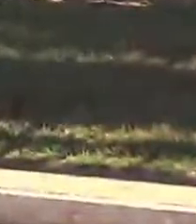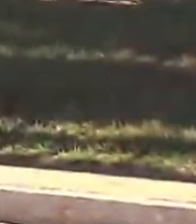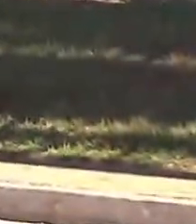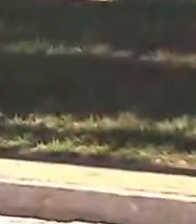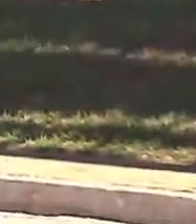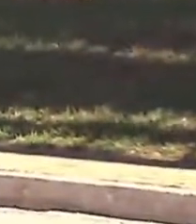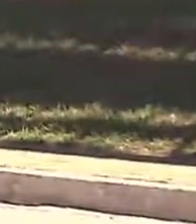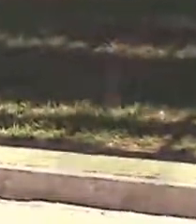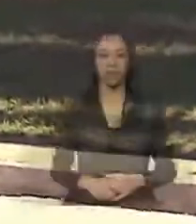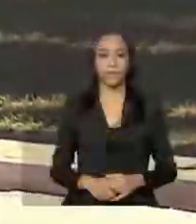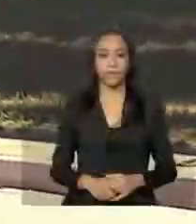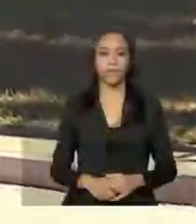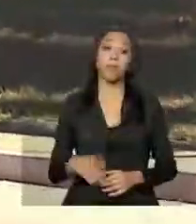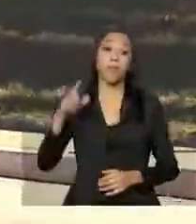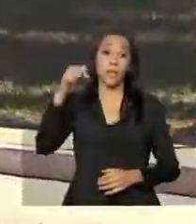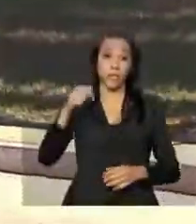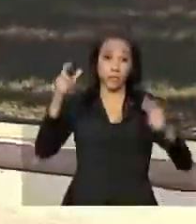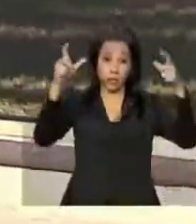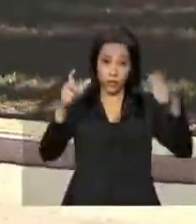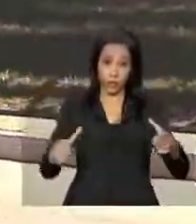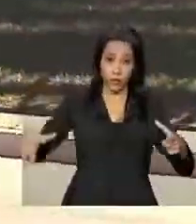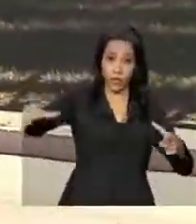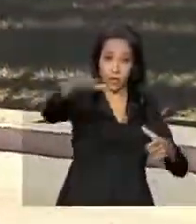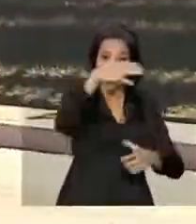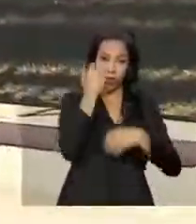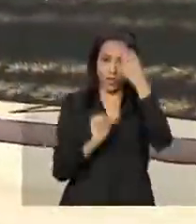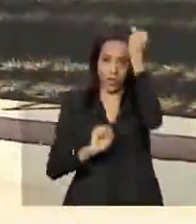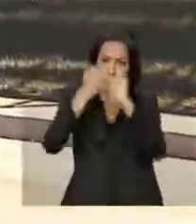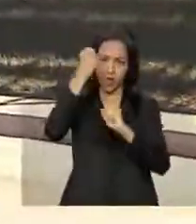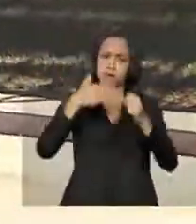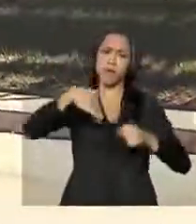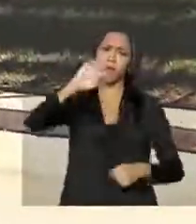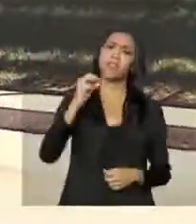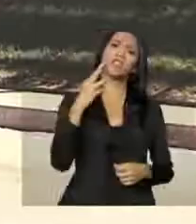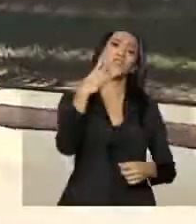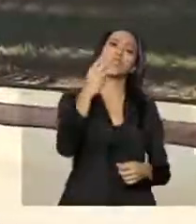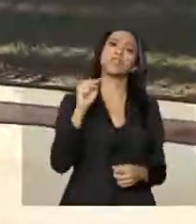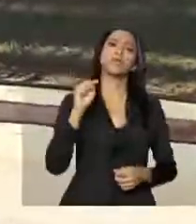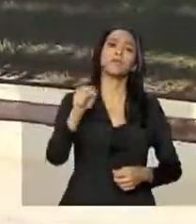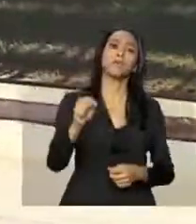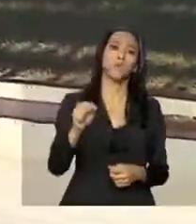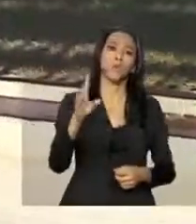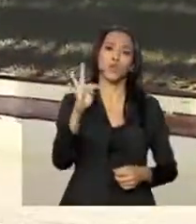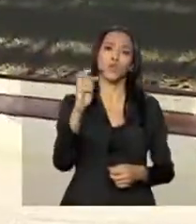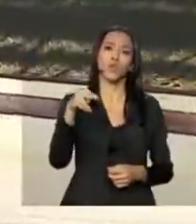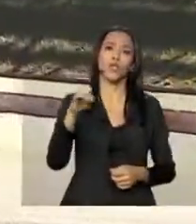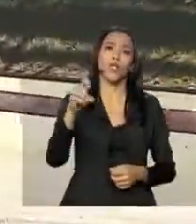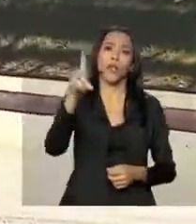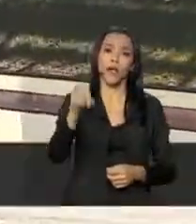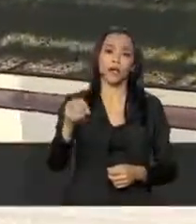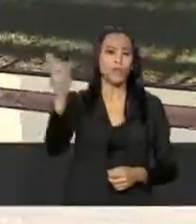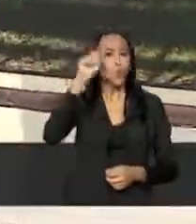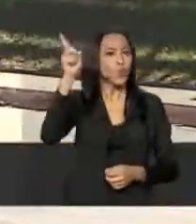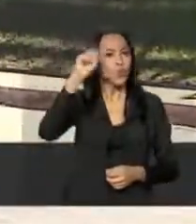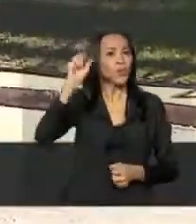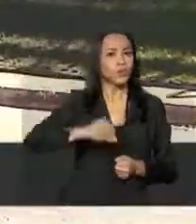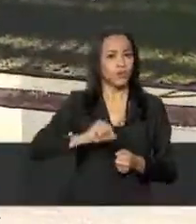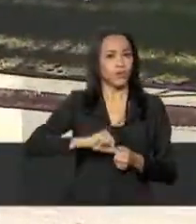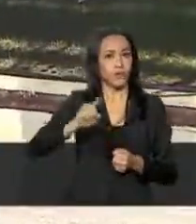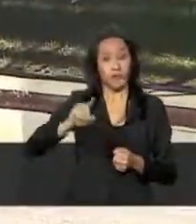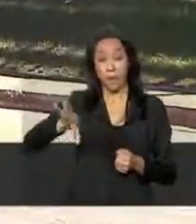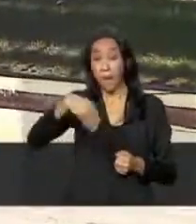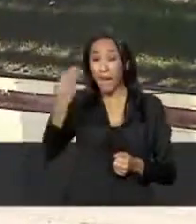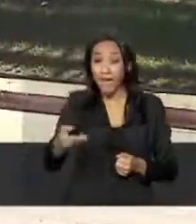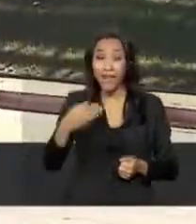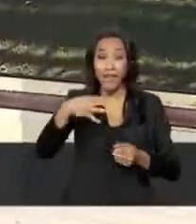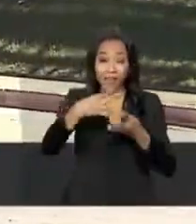Nesta usina aqui em Anápolis, Goiás, mais de 3.000 toneladas de soja são processadas todos os dias. A maior parte se transforma em